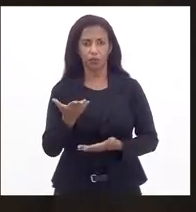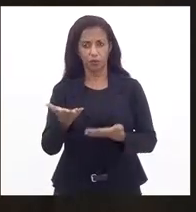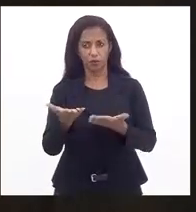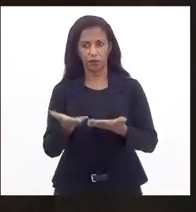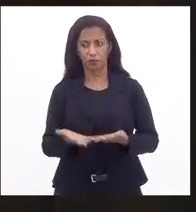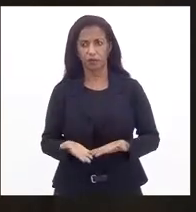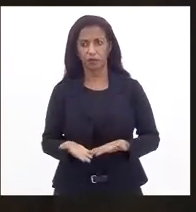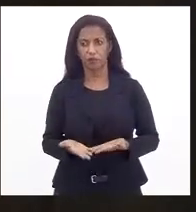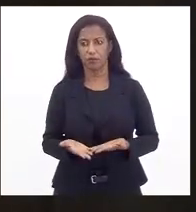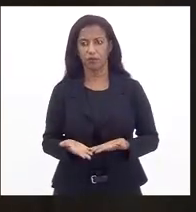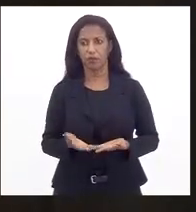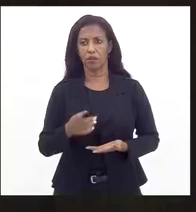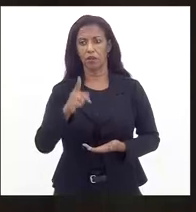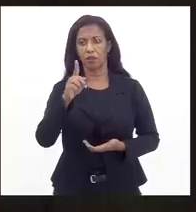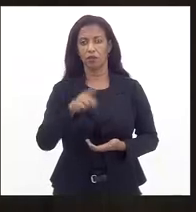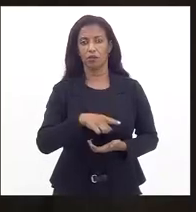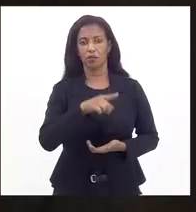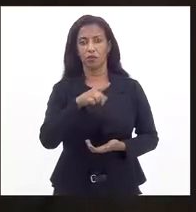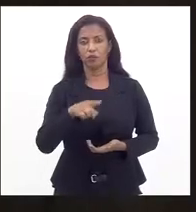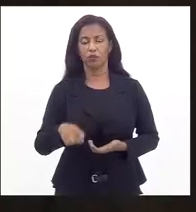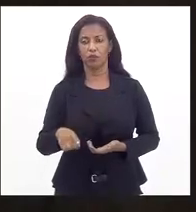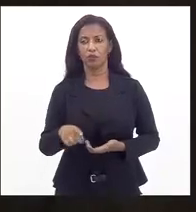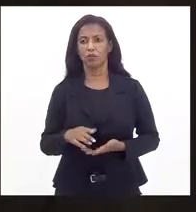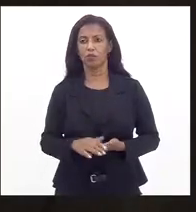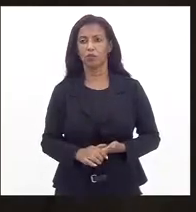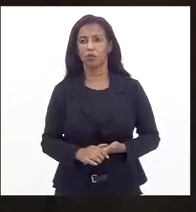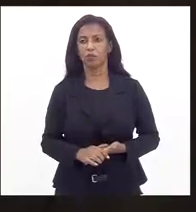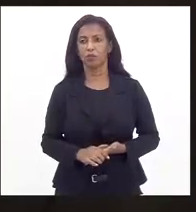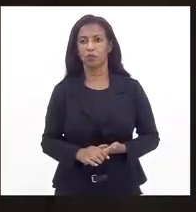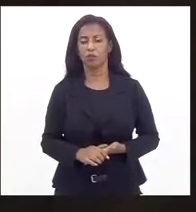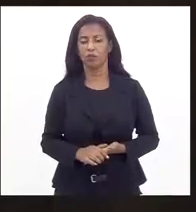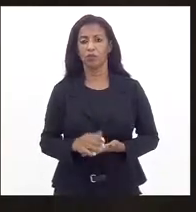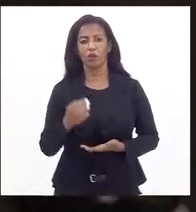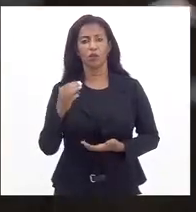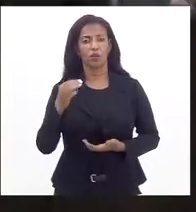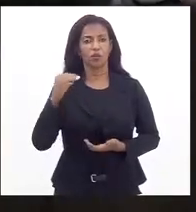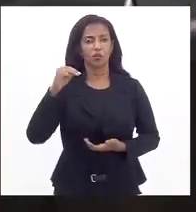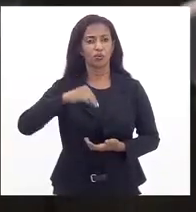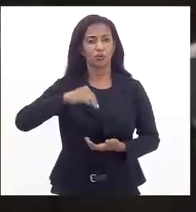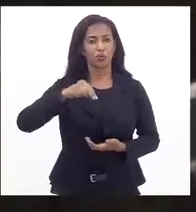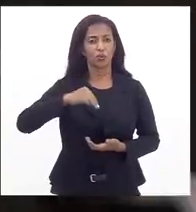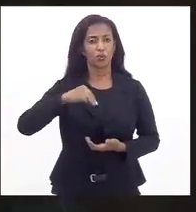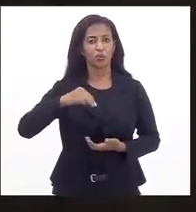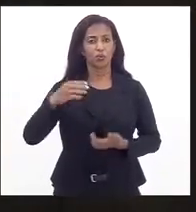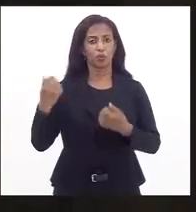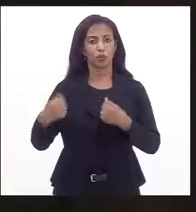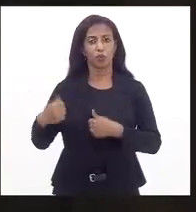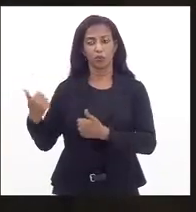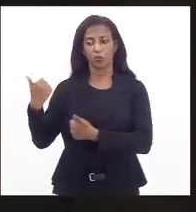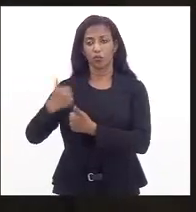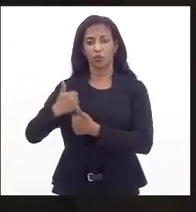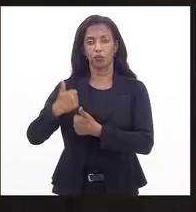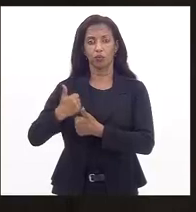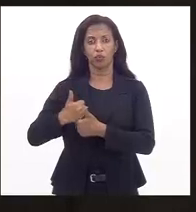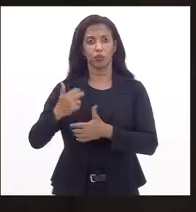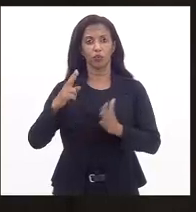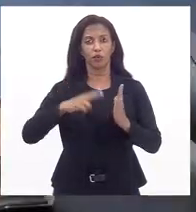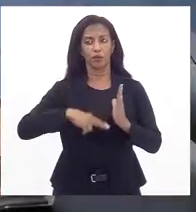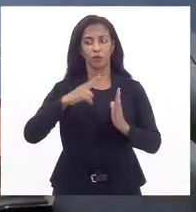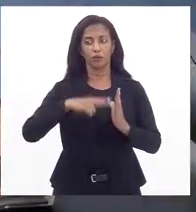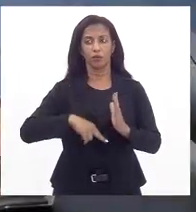excelência que suspendesse o por alguns minutos eu preciso do substitutivo para leitura final